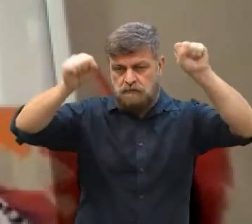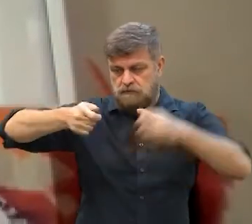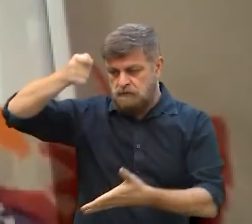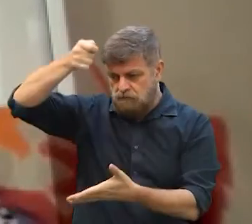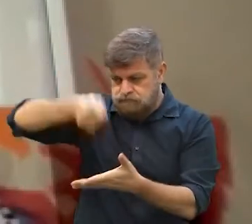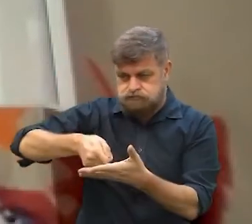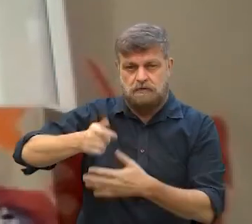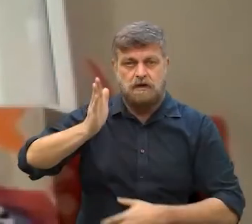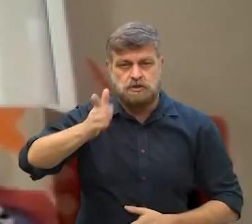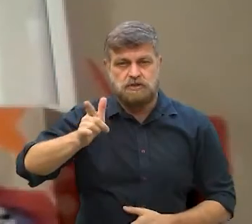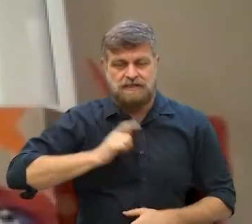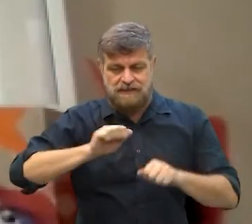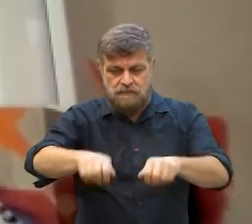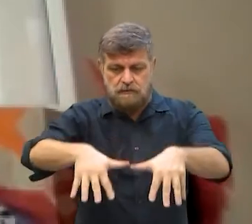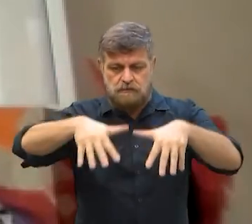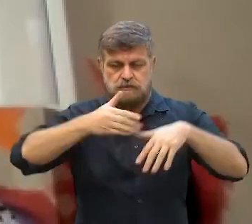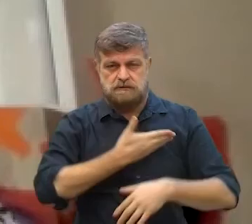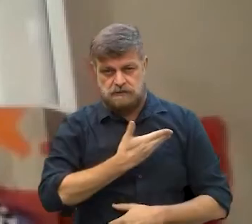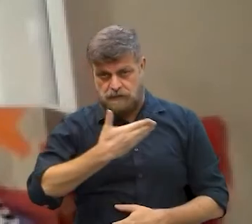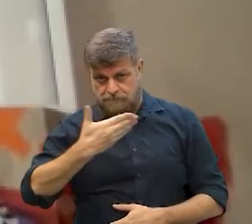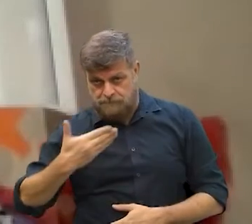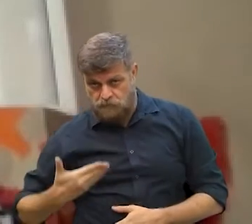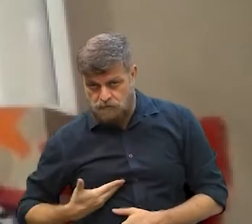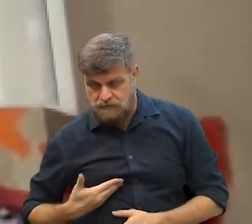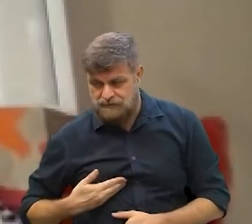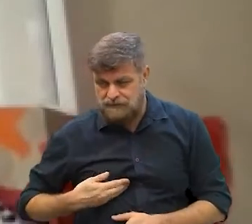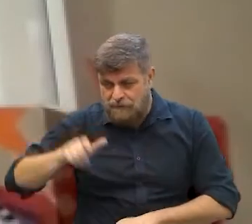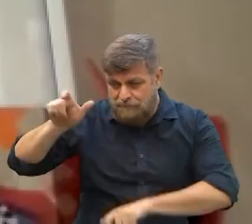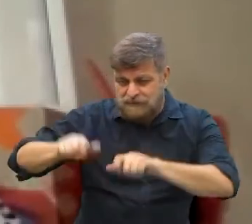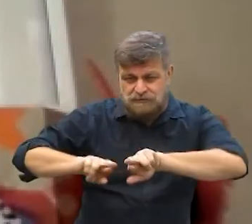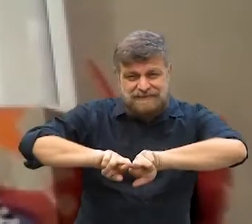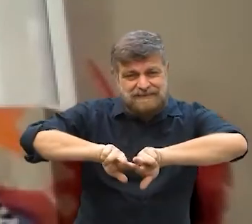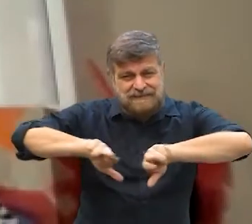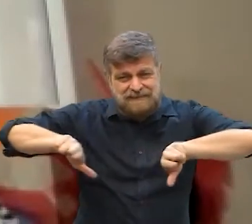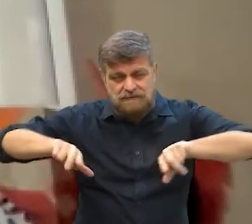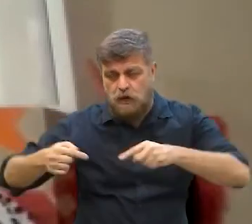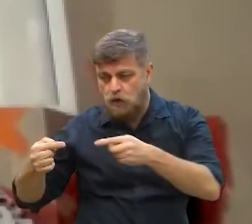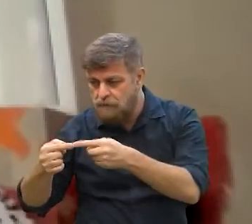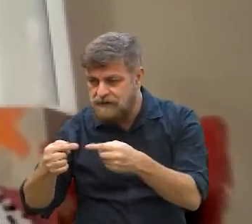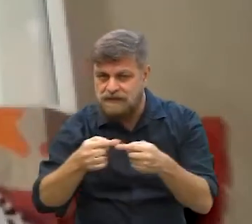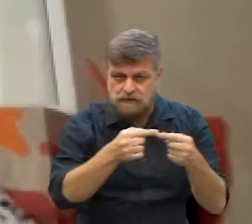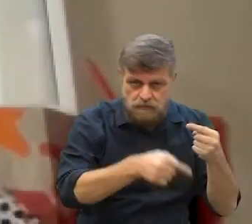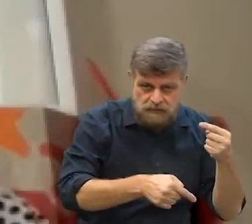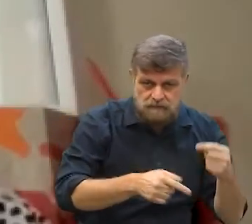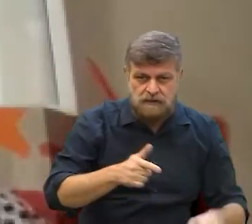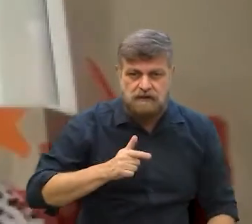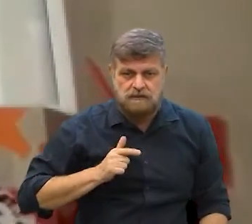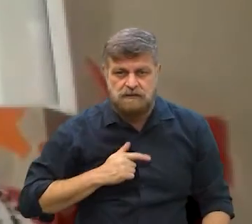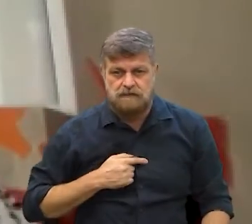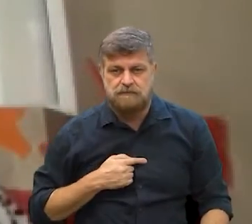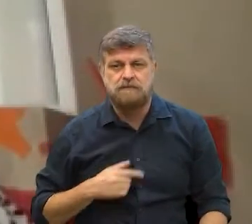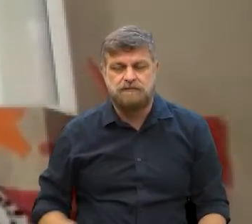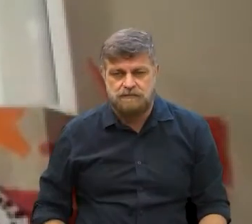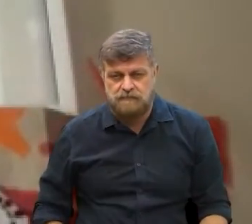já ouviu, numa audiência pública, muitas pessoas a favor e contra, a favor muito